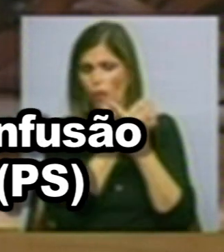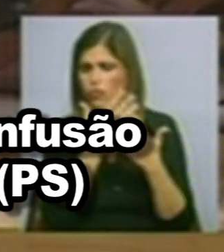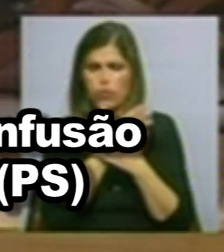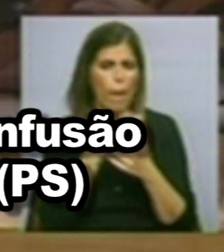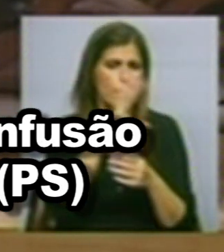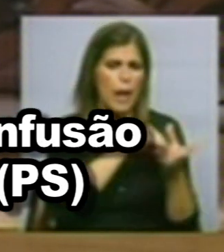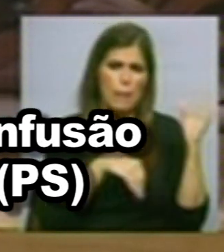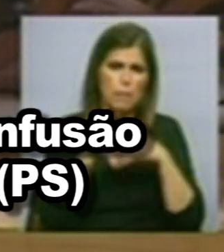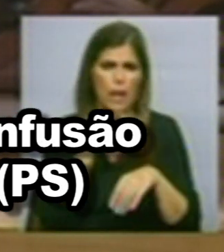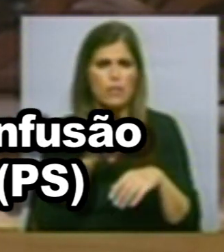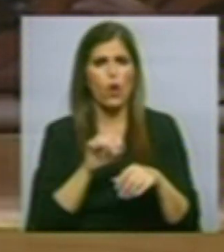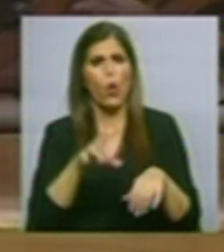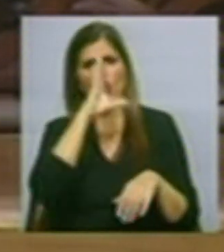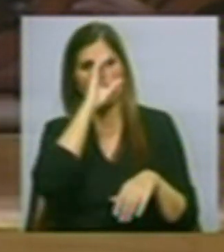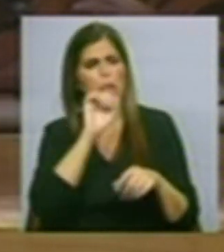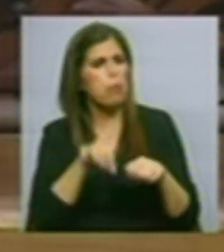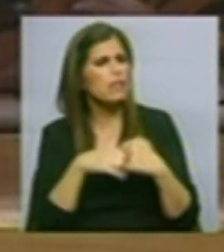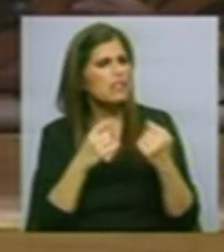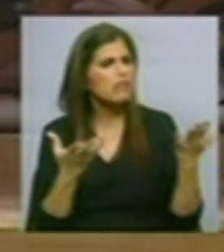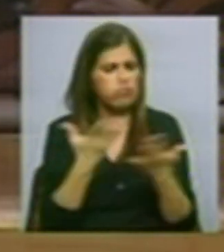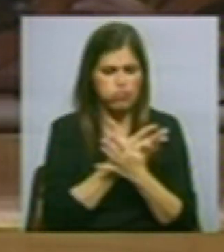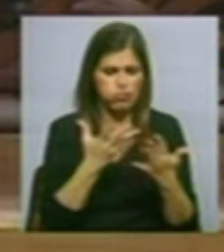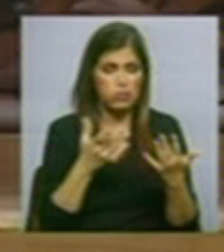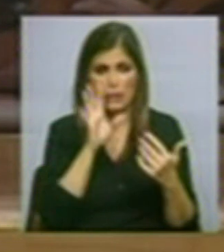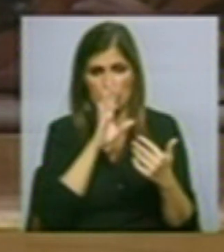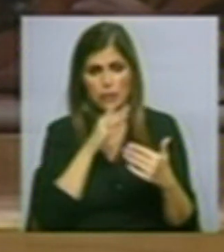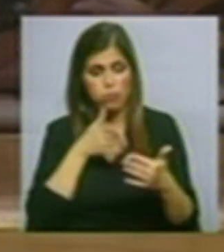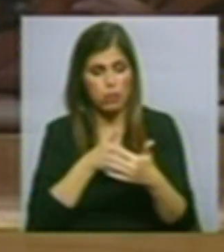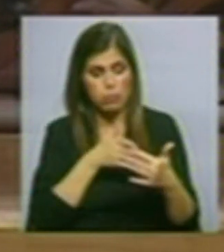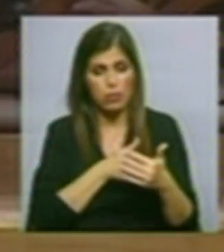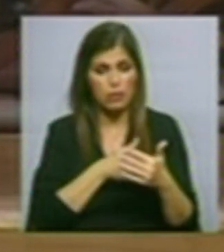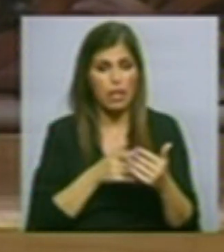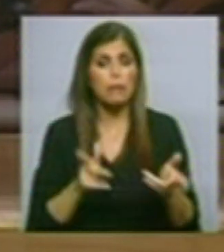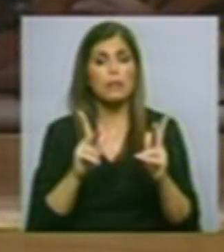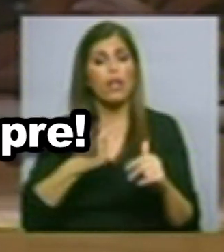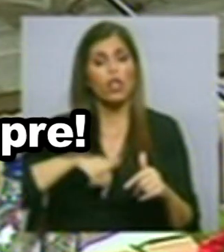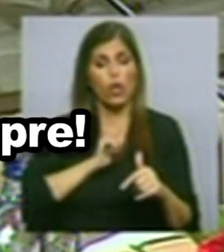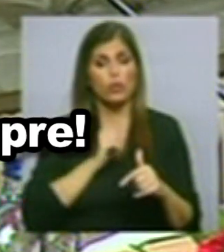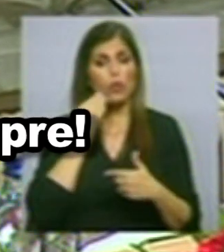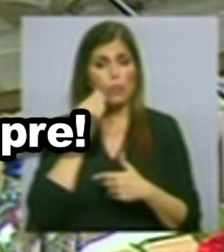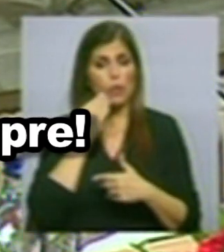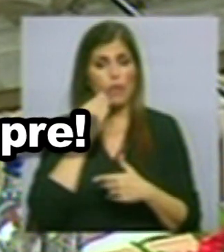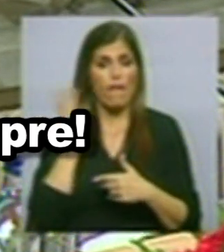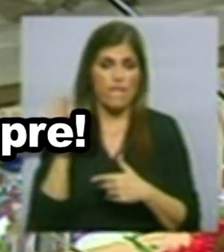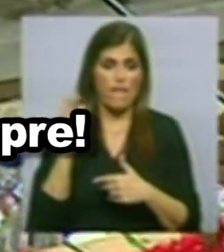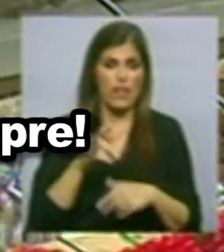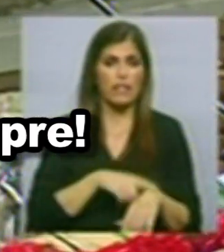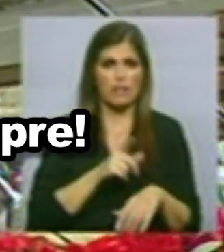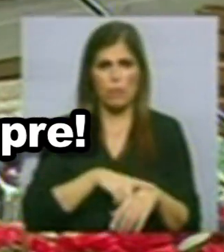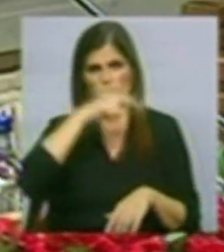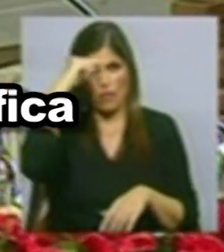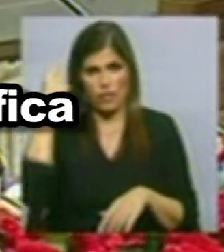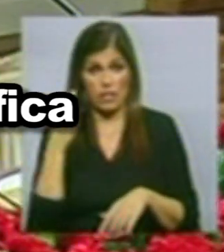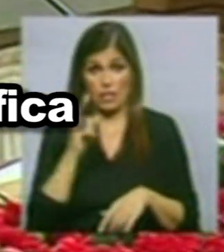o Estado e o partido e se isso nos compromete a prazo na nossa liberdade? Vêm aí tempos dos mais difíceis de